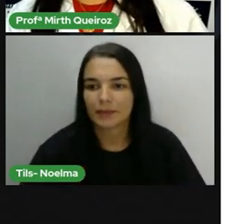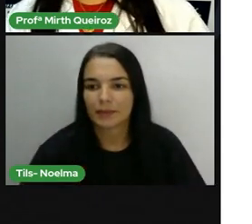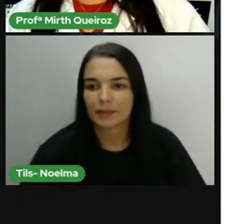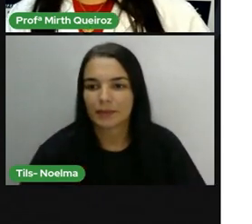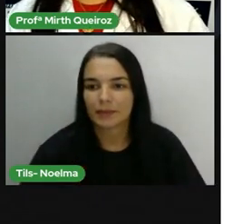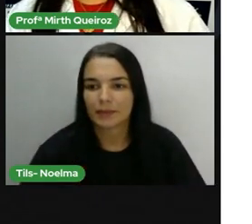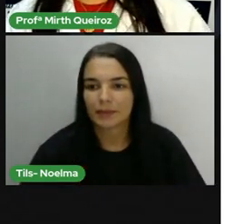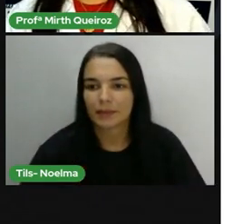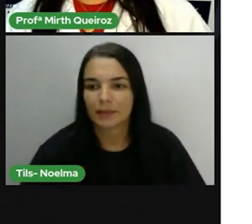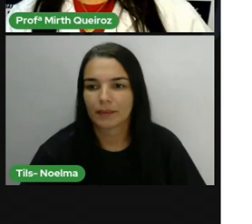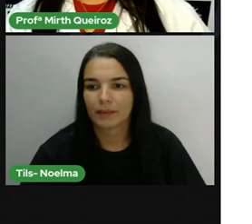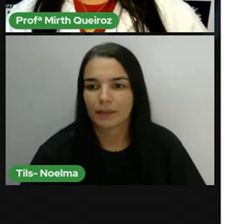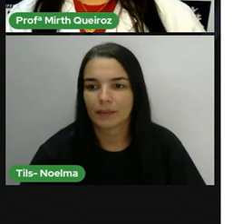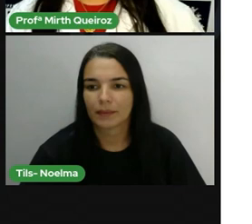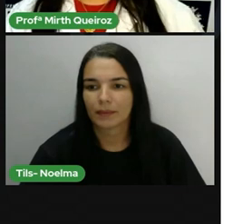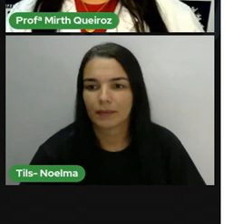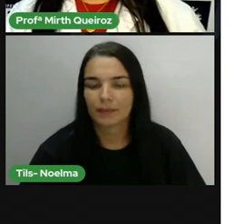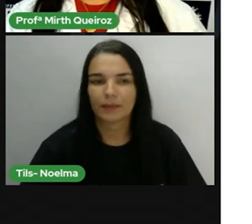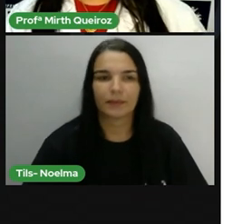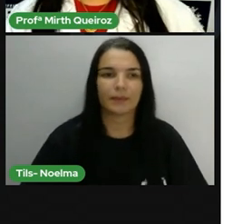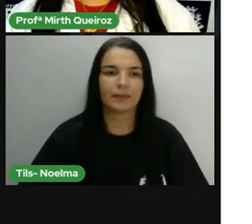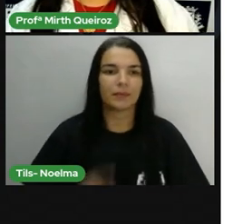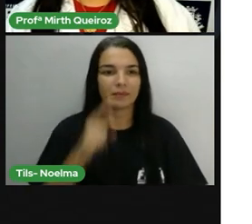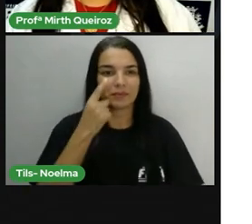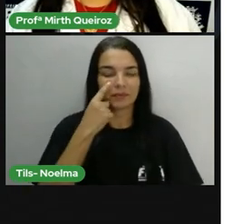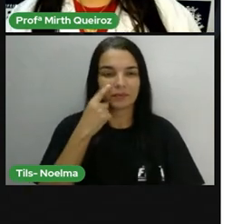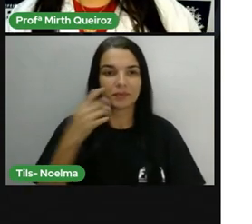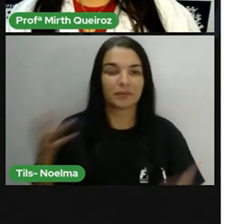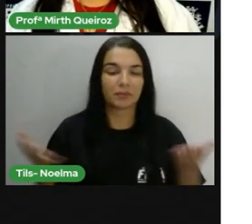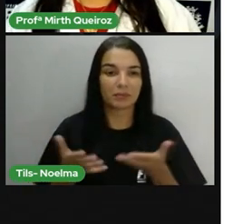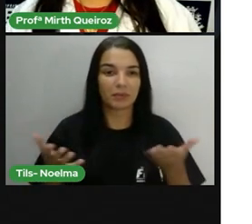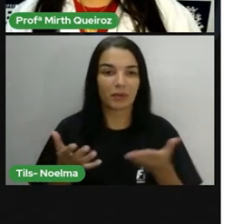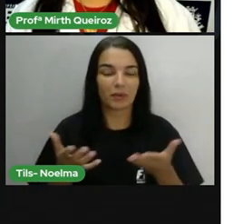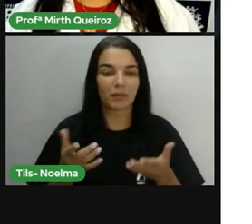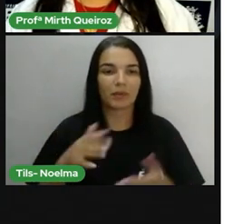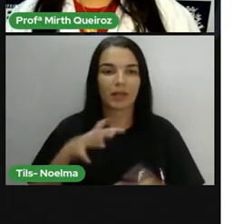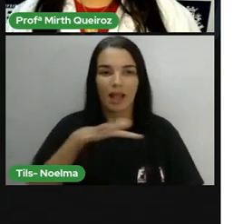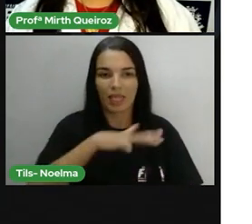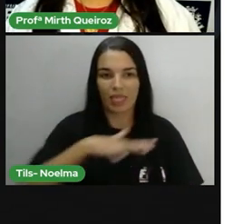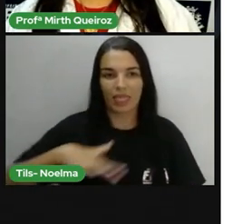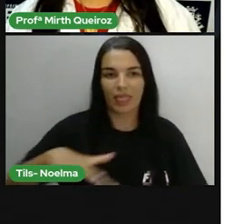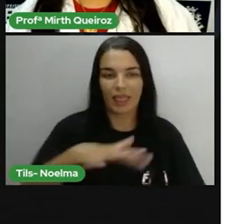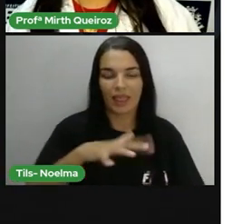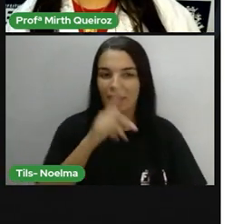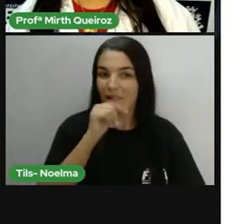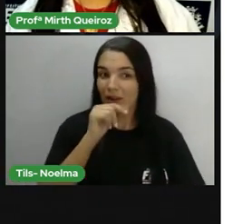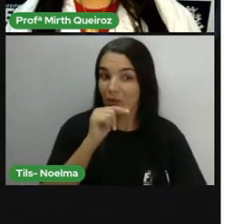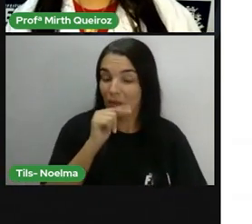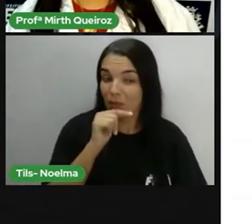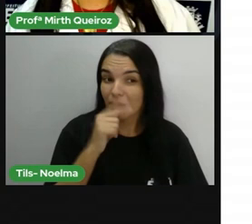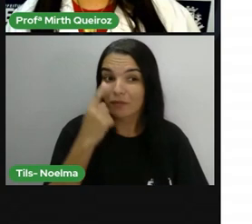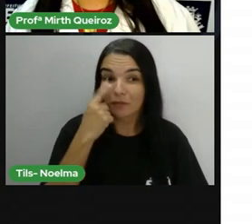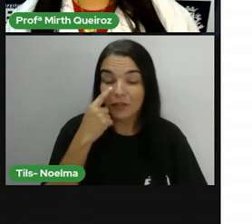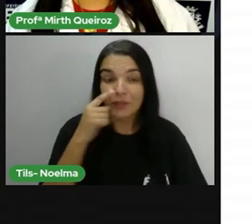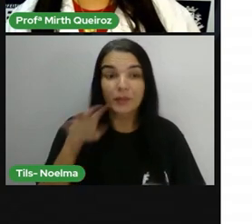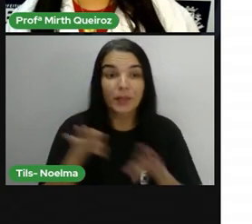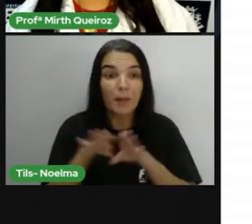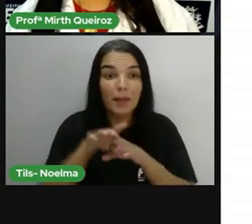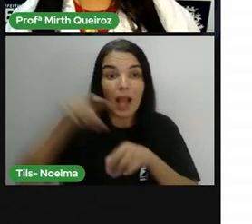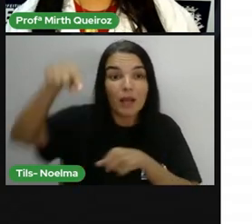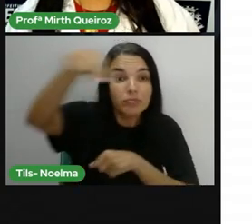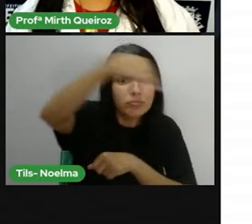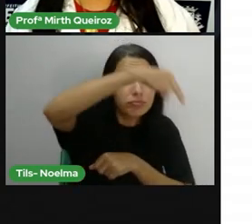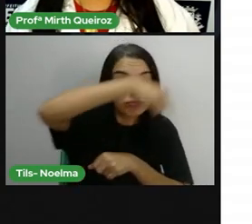da Lagoa, né? Lagoa Grande. Vocês conheceram não só a lagoa, mas o entorno dessa lagoa. Vocês puderam,